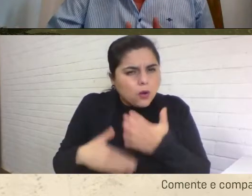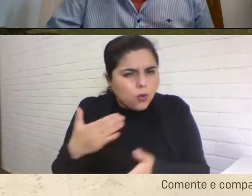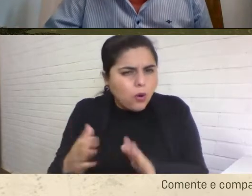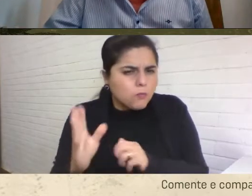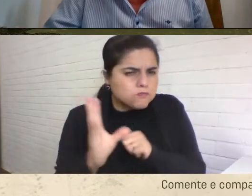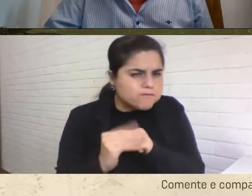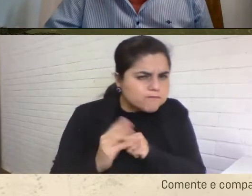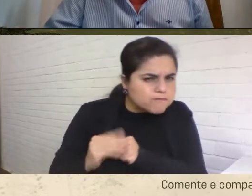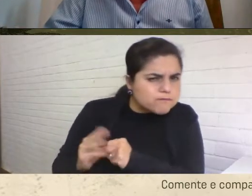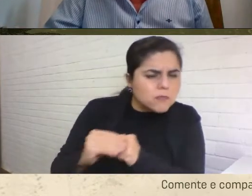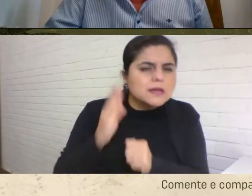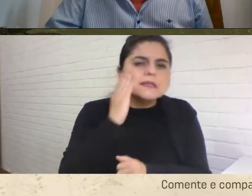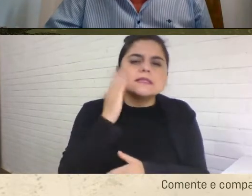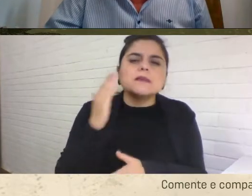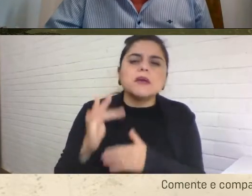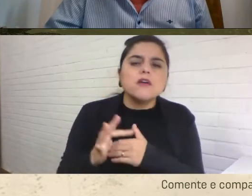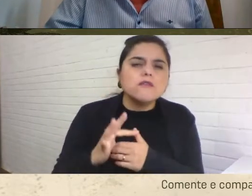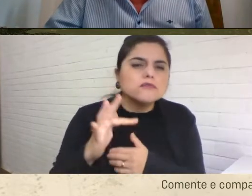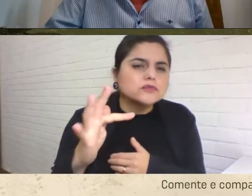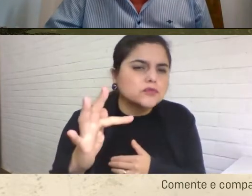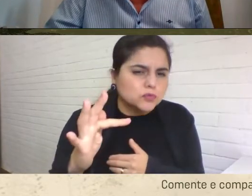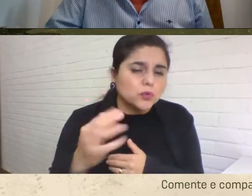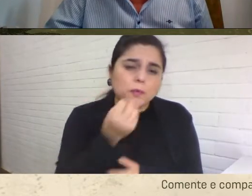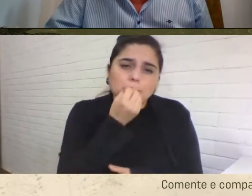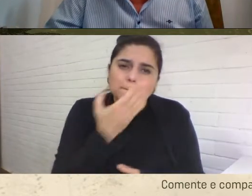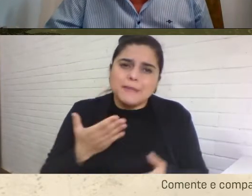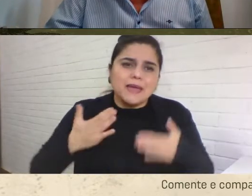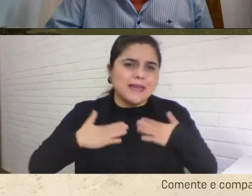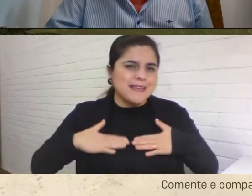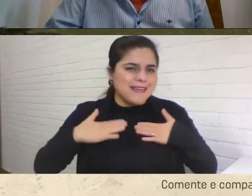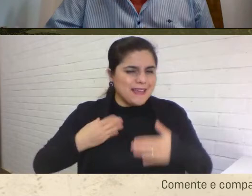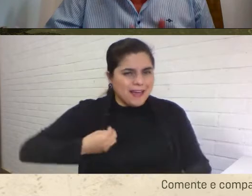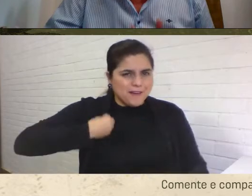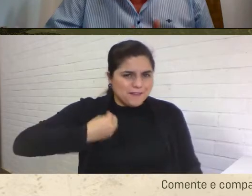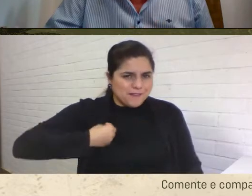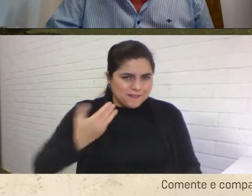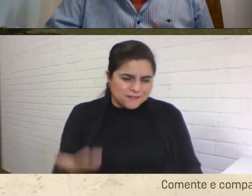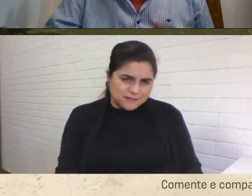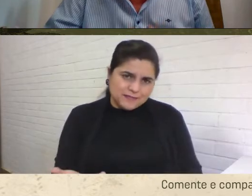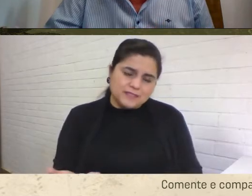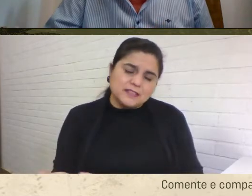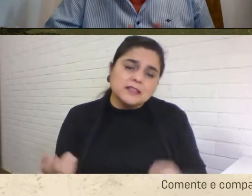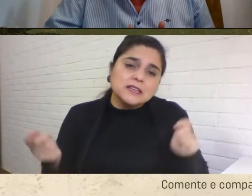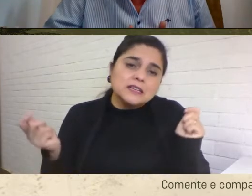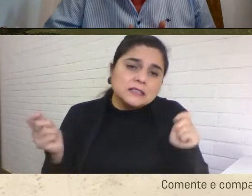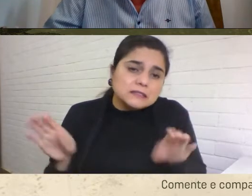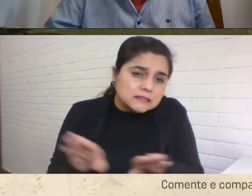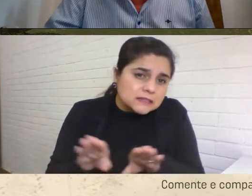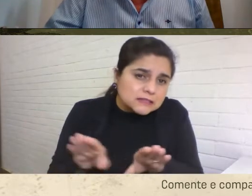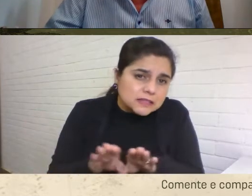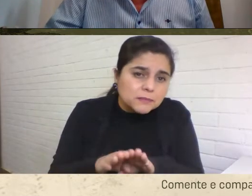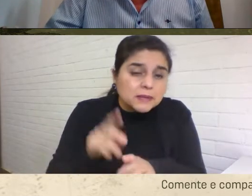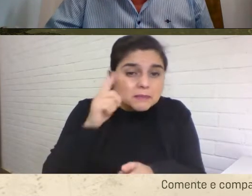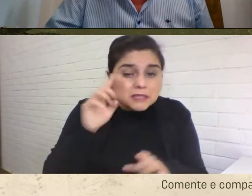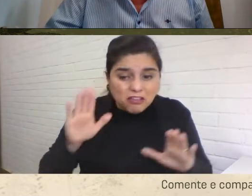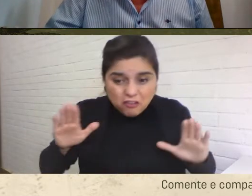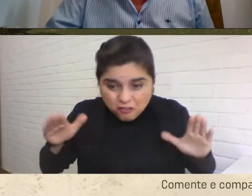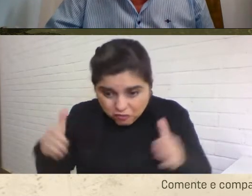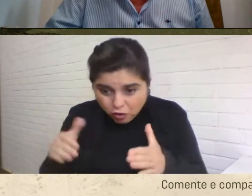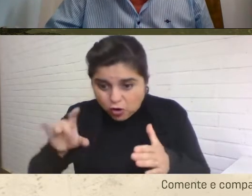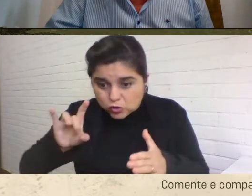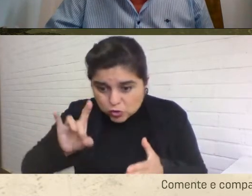e no seu bem-estar, do que propriamente focado na substância.